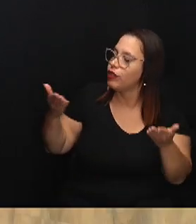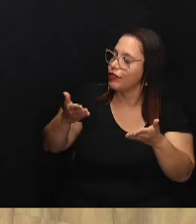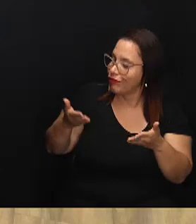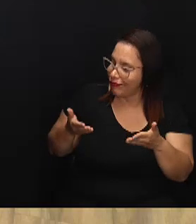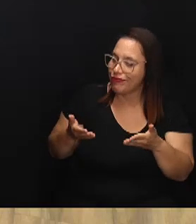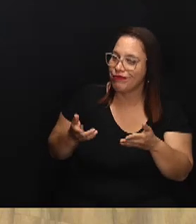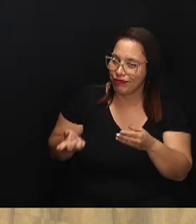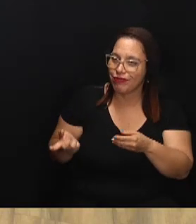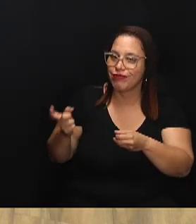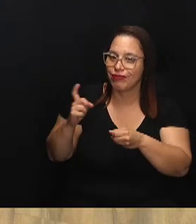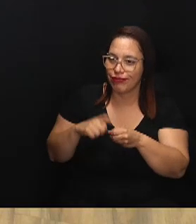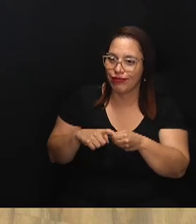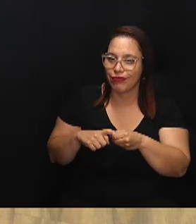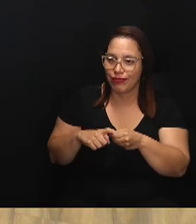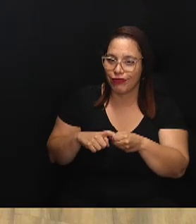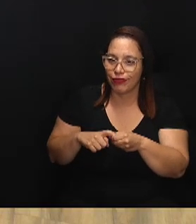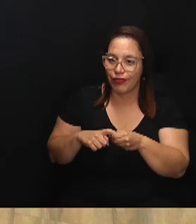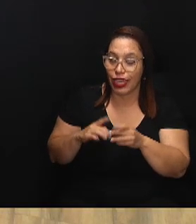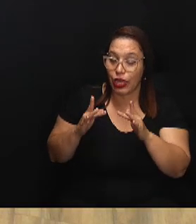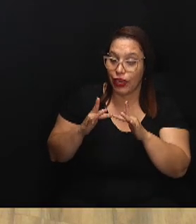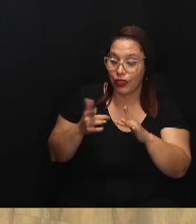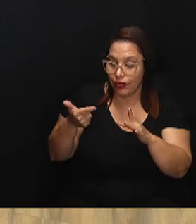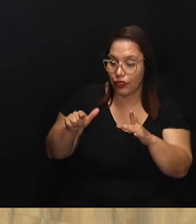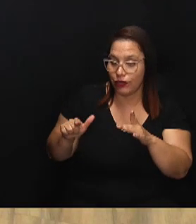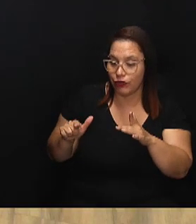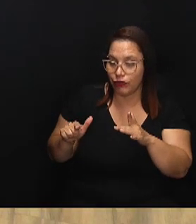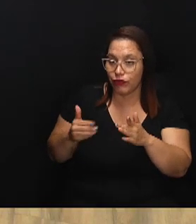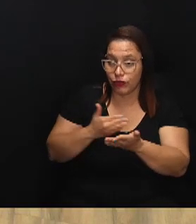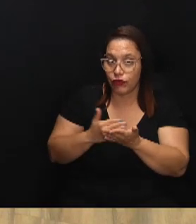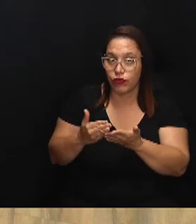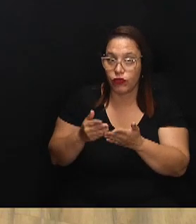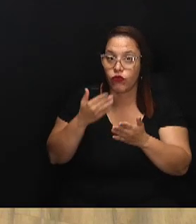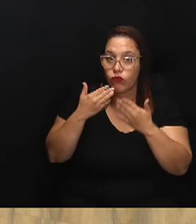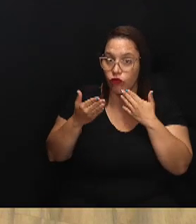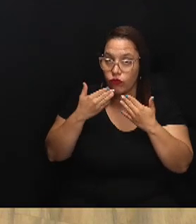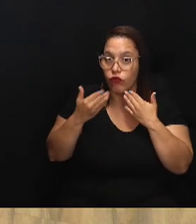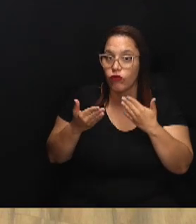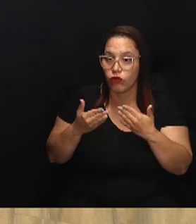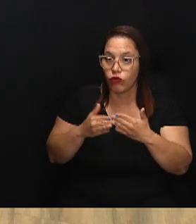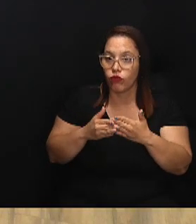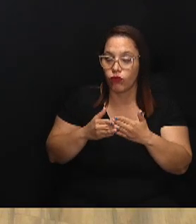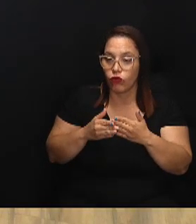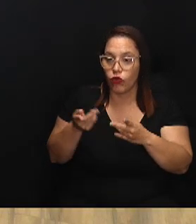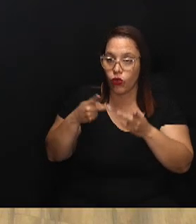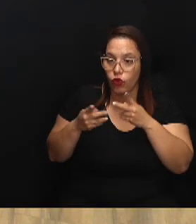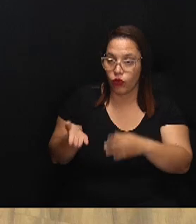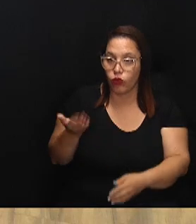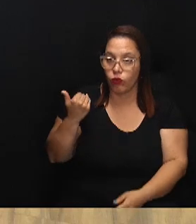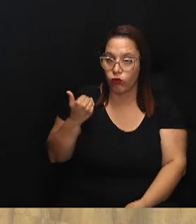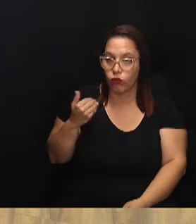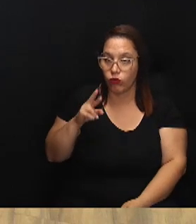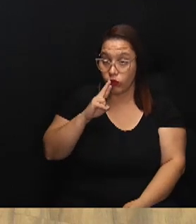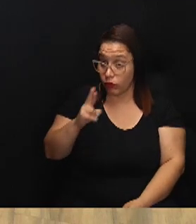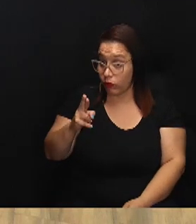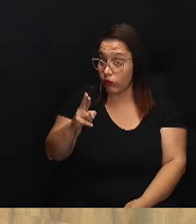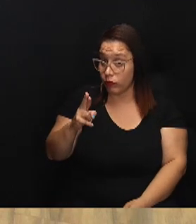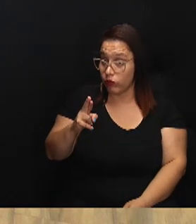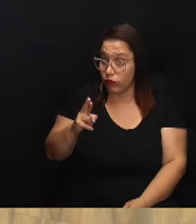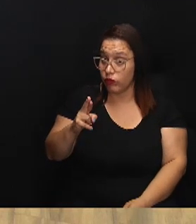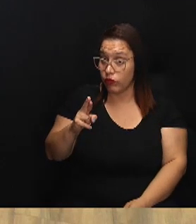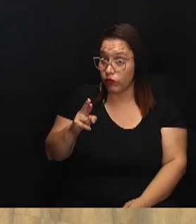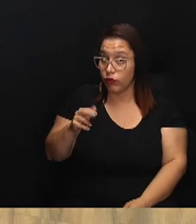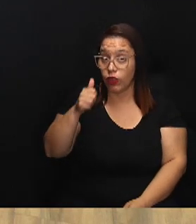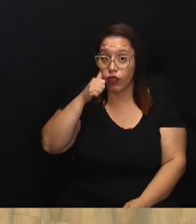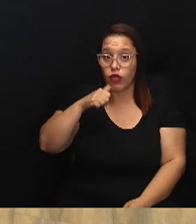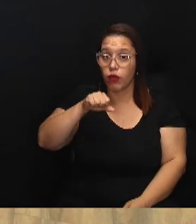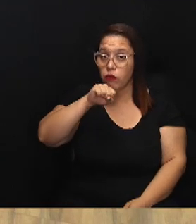gente está reconectada. Você pode iniciar novamente falando que a gente estava falando a respeito dessa